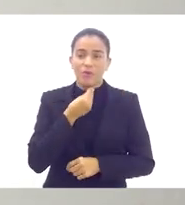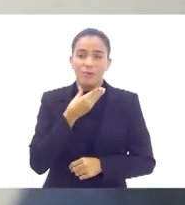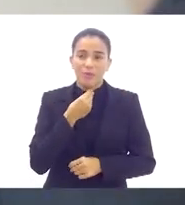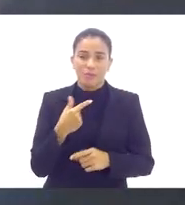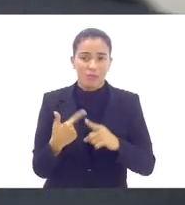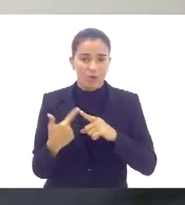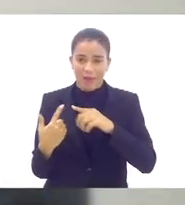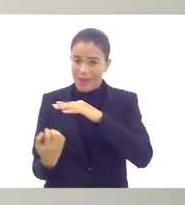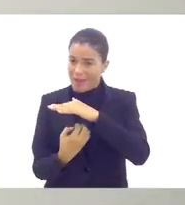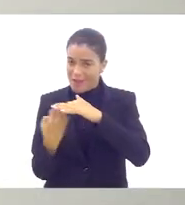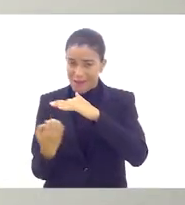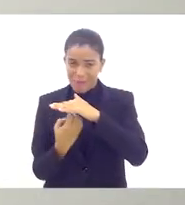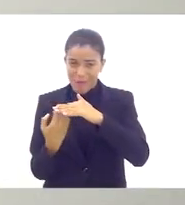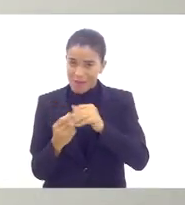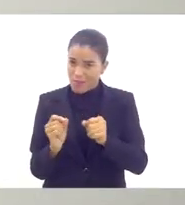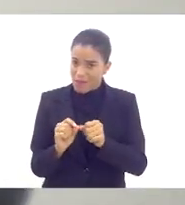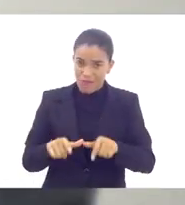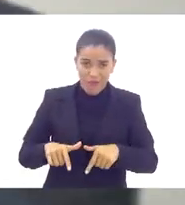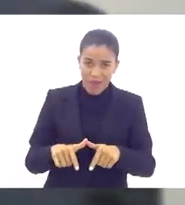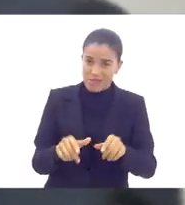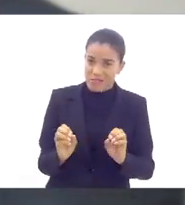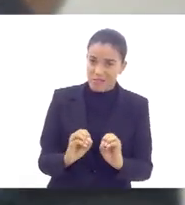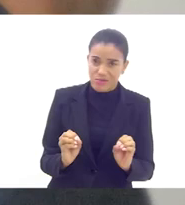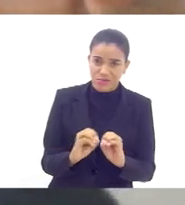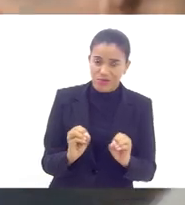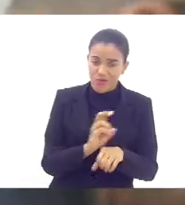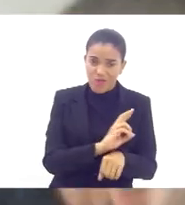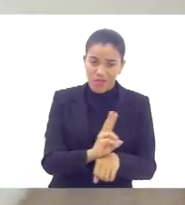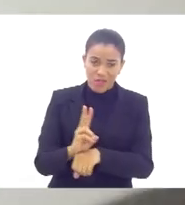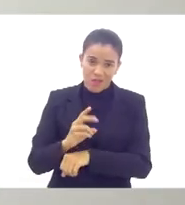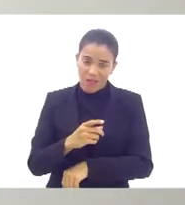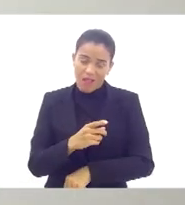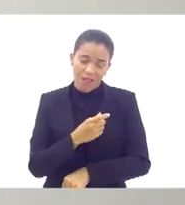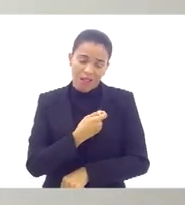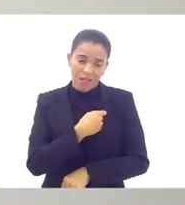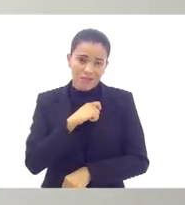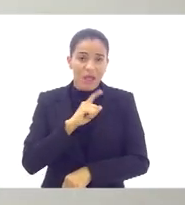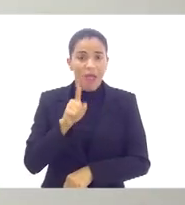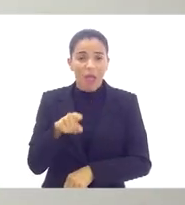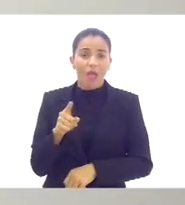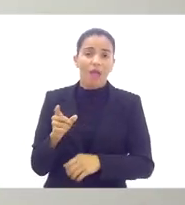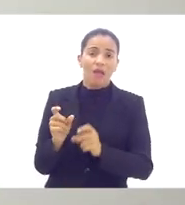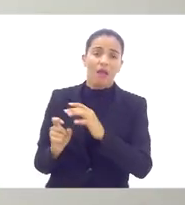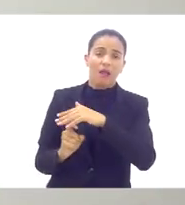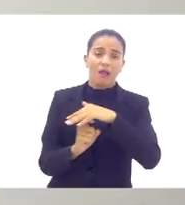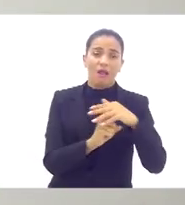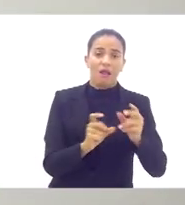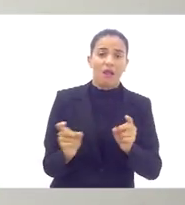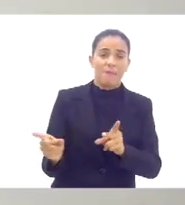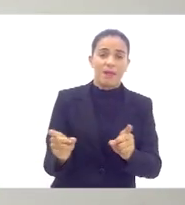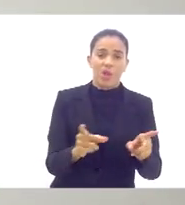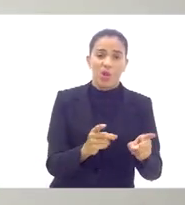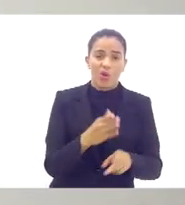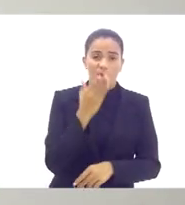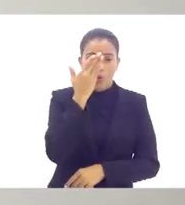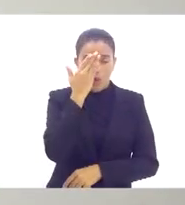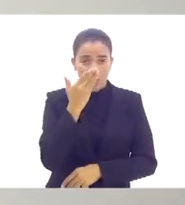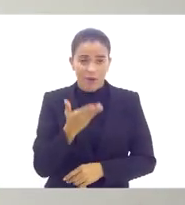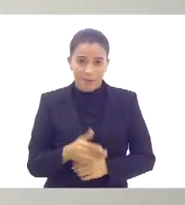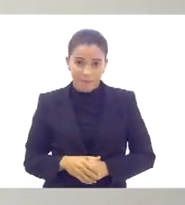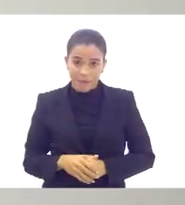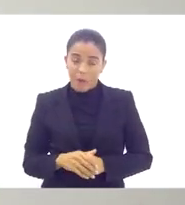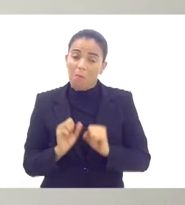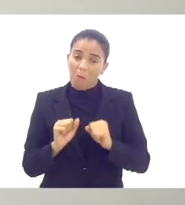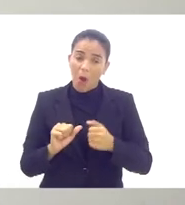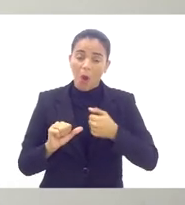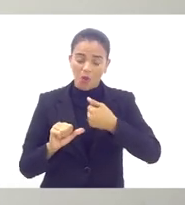né, porque as empresas constituídas não fazem isso, é coisa feita por cabelô. Né? E o que nós poderíamos fazer isso, essa questão do selo, mas